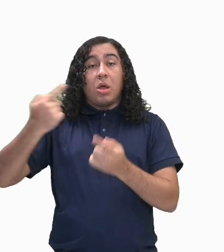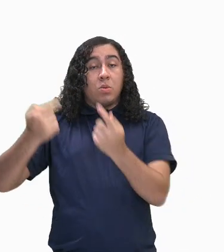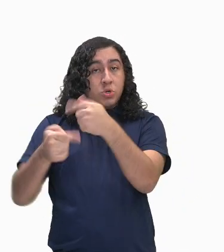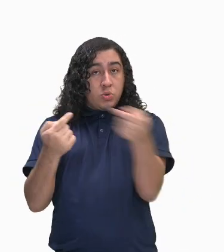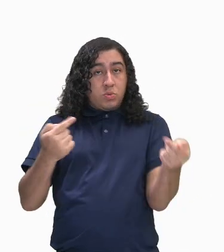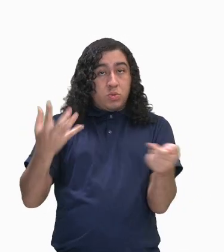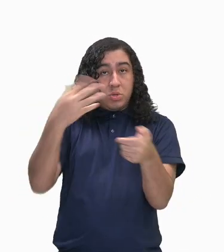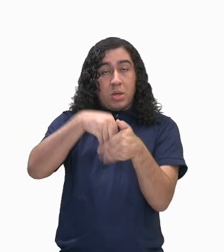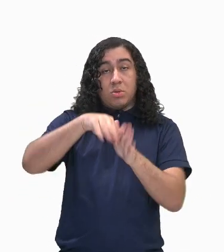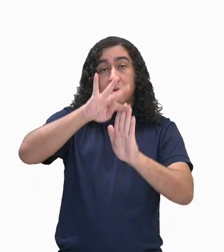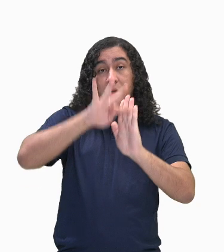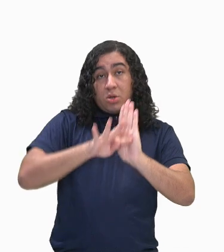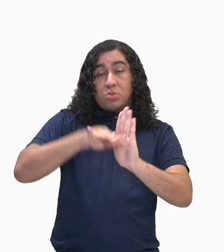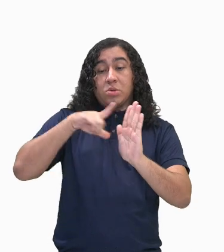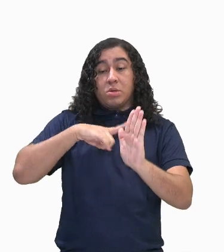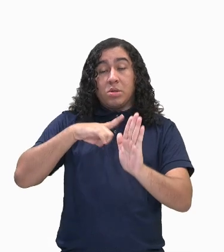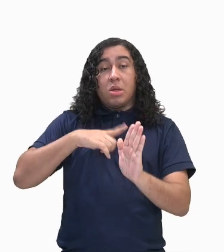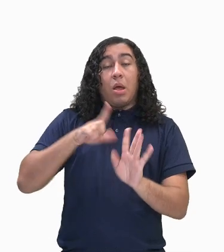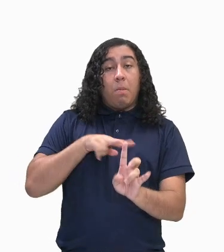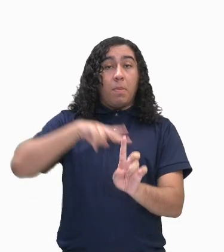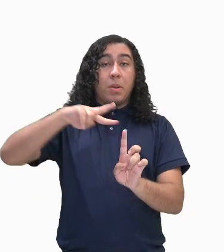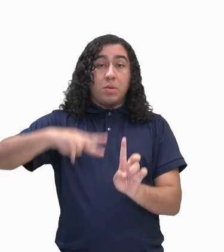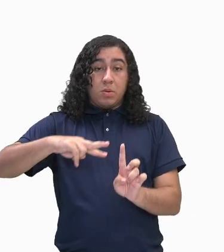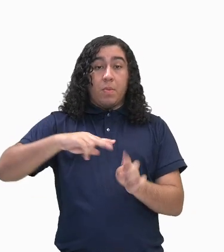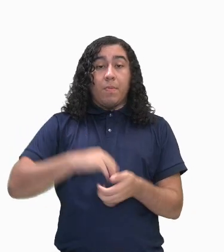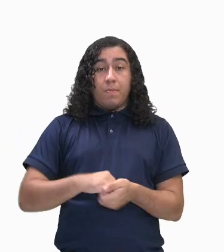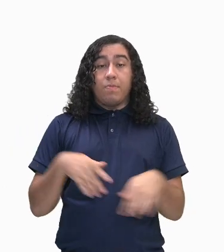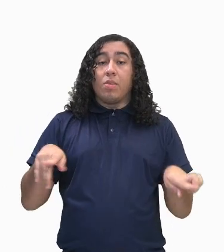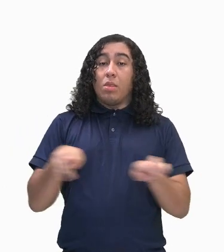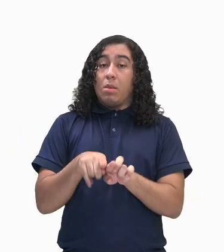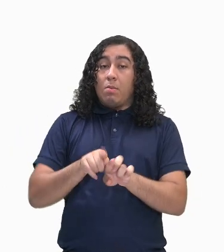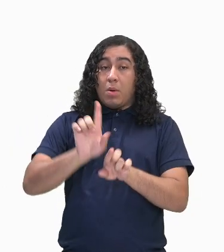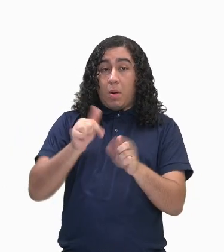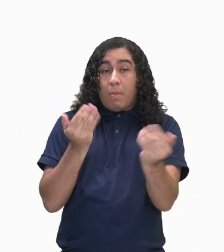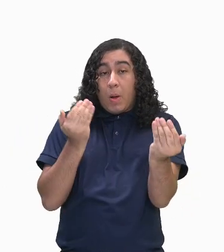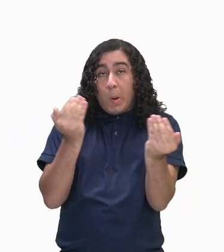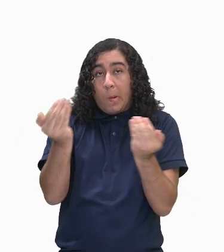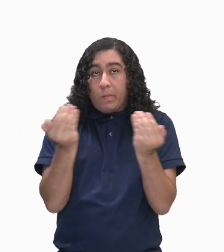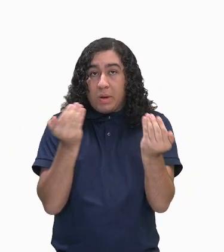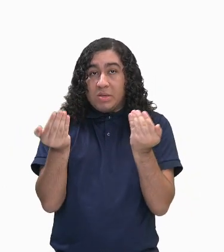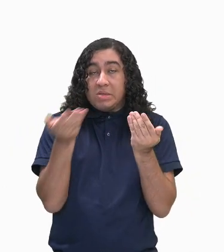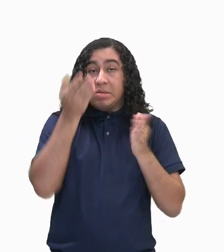construído. Uma metáfora, ela é uma comparação